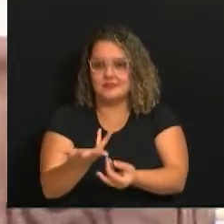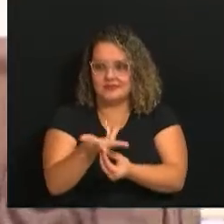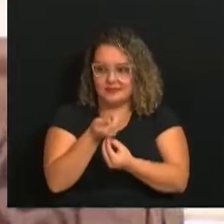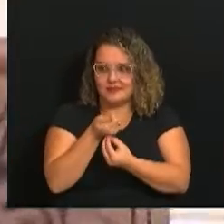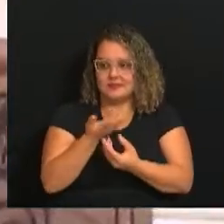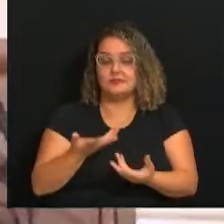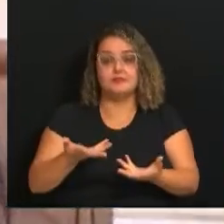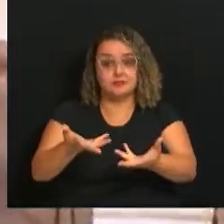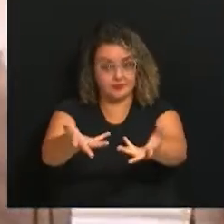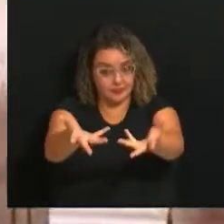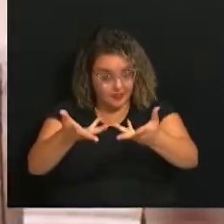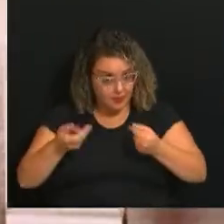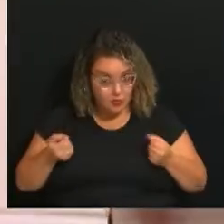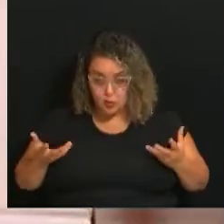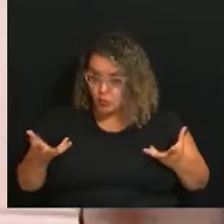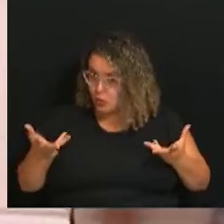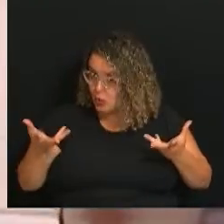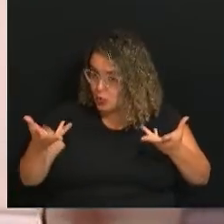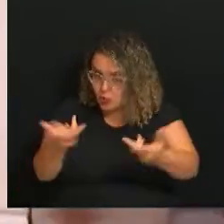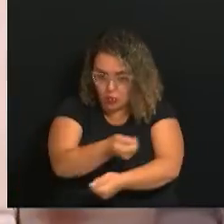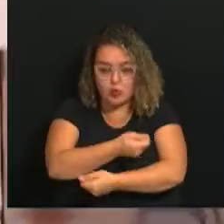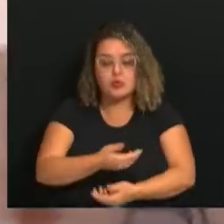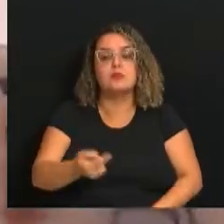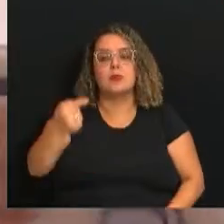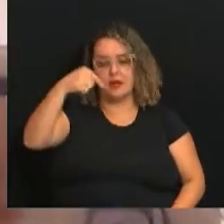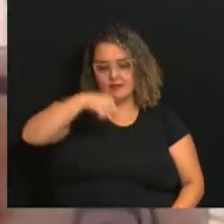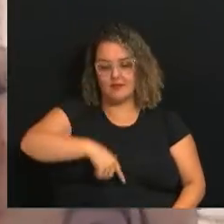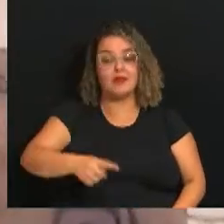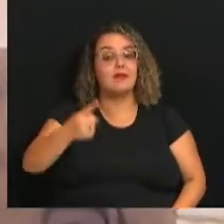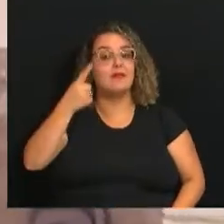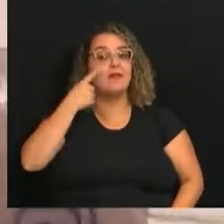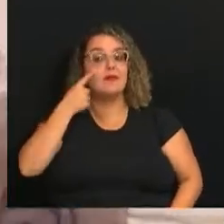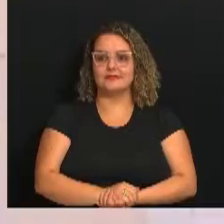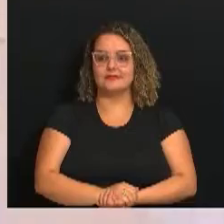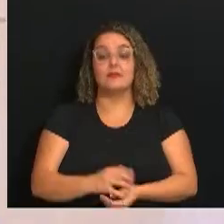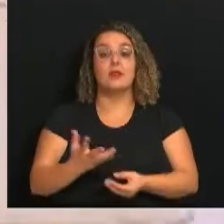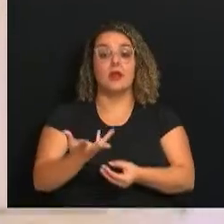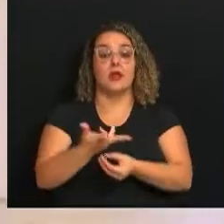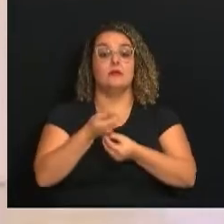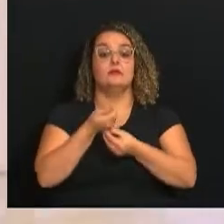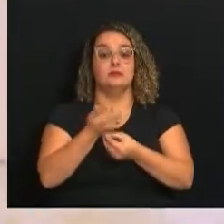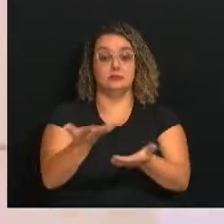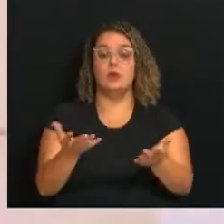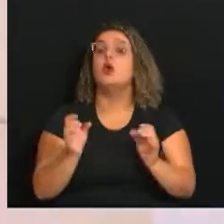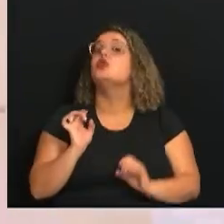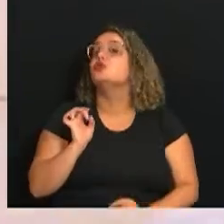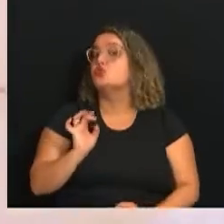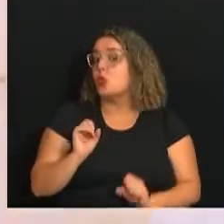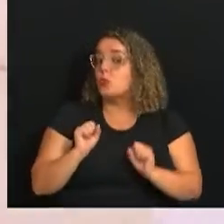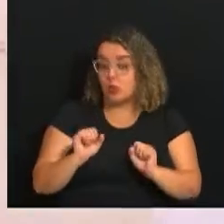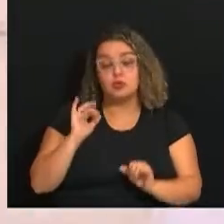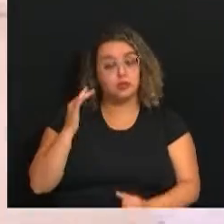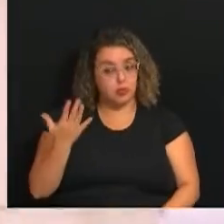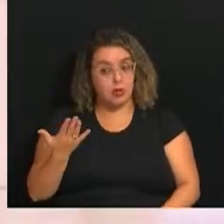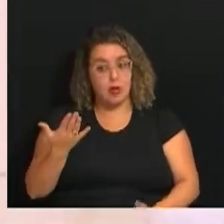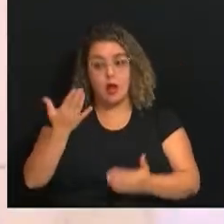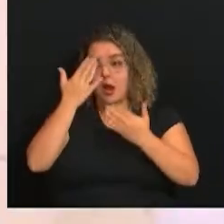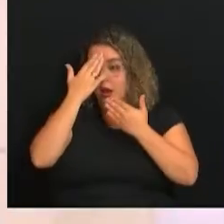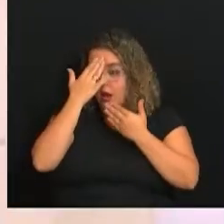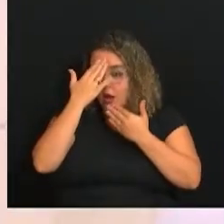as obras que estão aqui com as que eu trouxe naquela época. Naquele momento eu só tinha uma expressão artística,